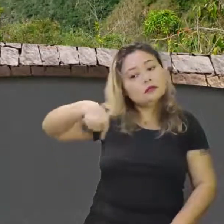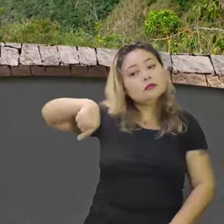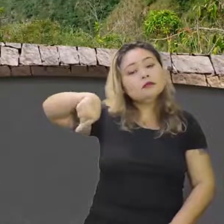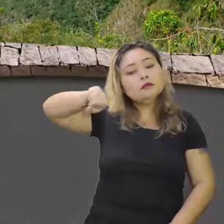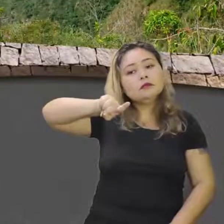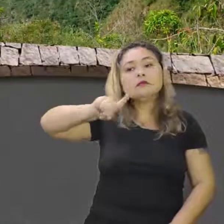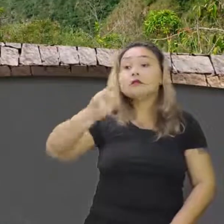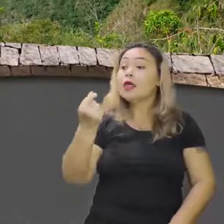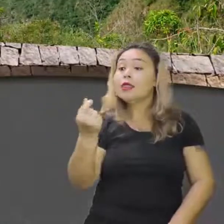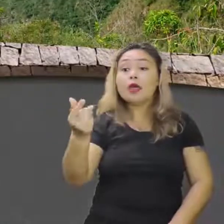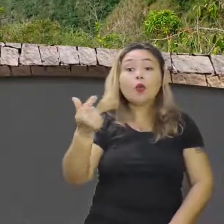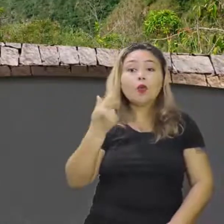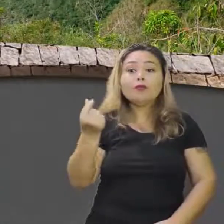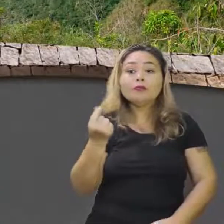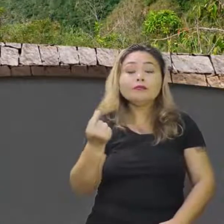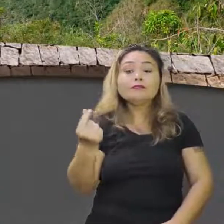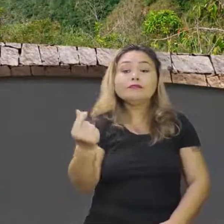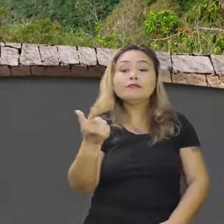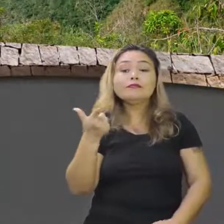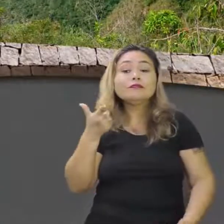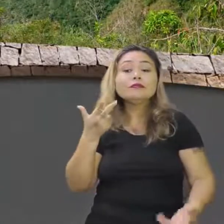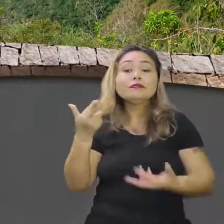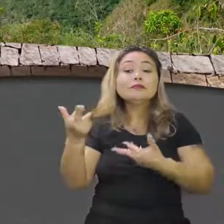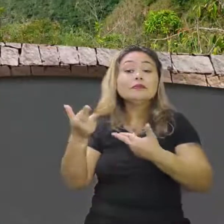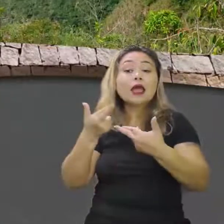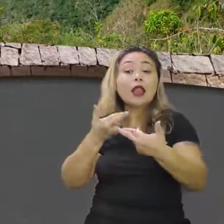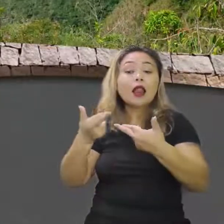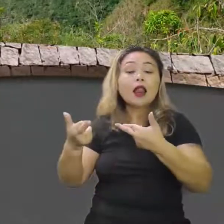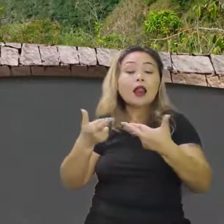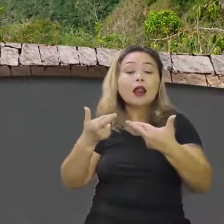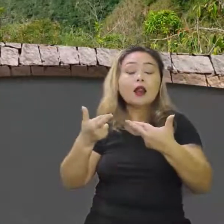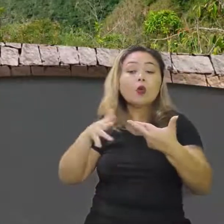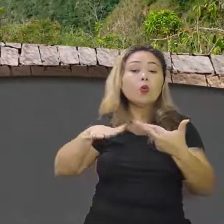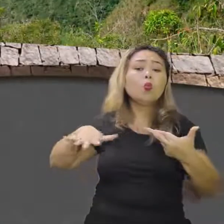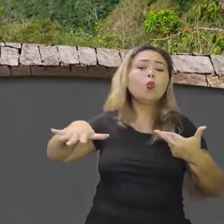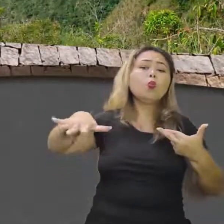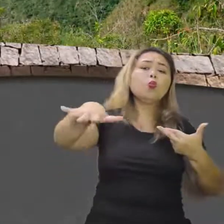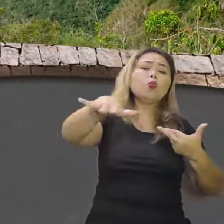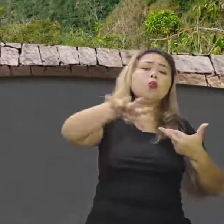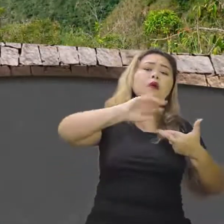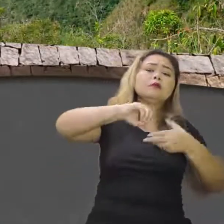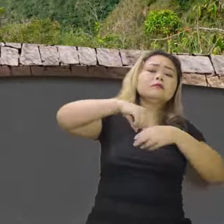dessa economia. Ligada a quê? Ao cenário